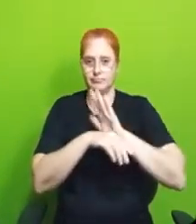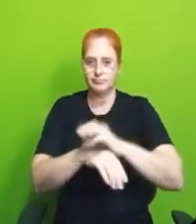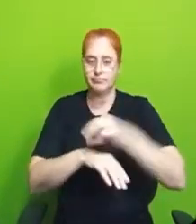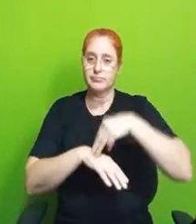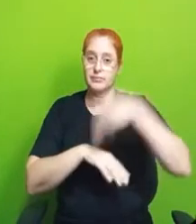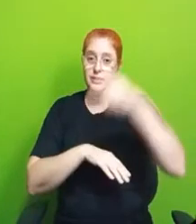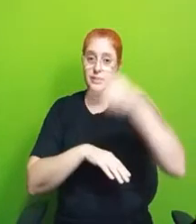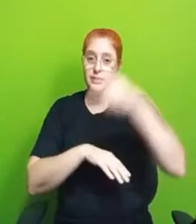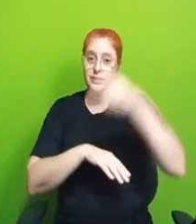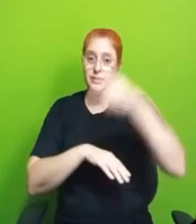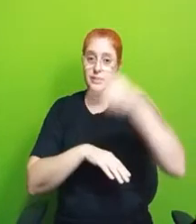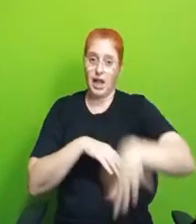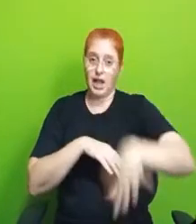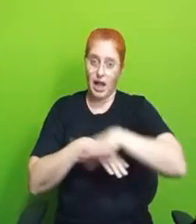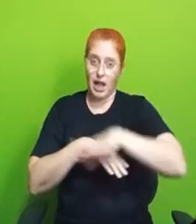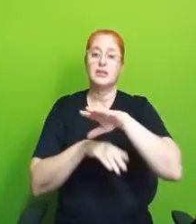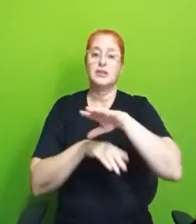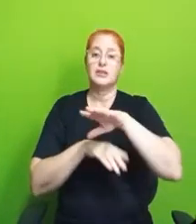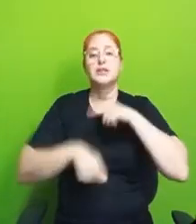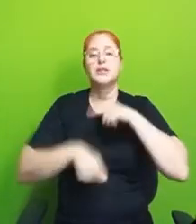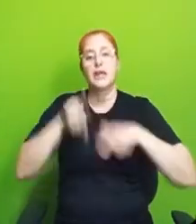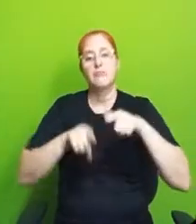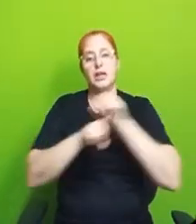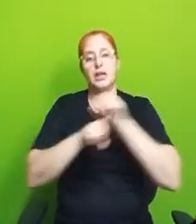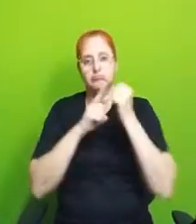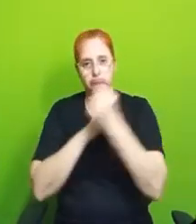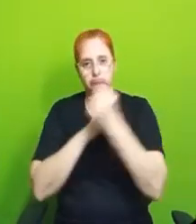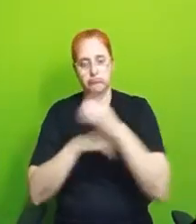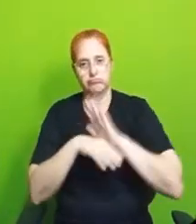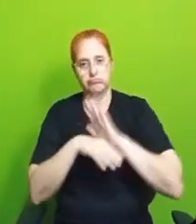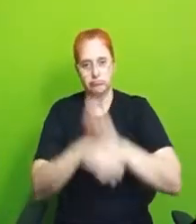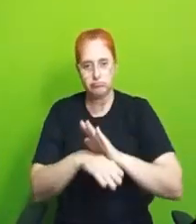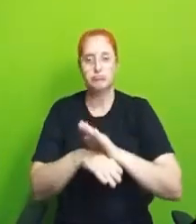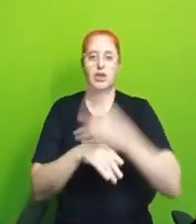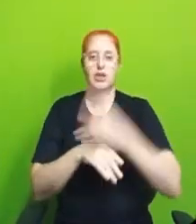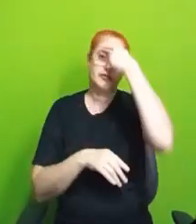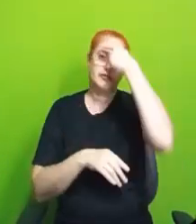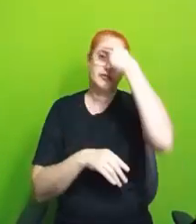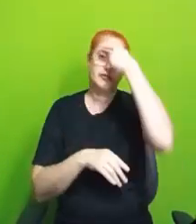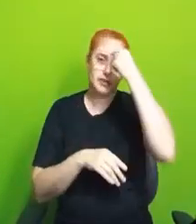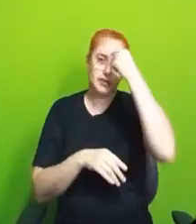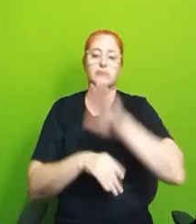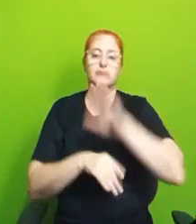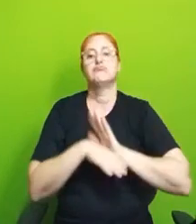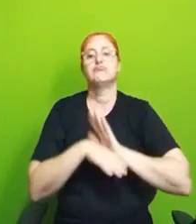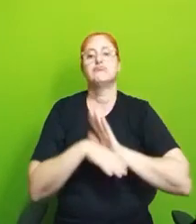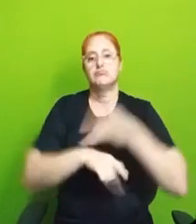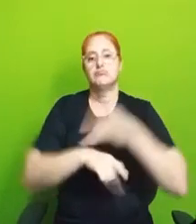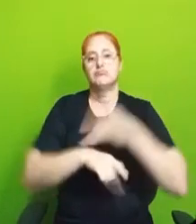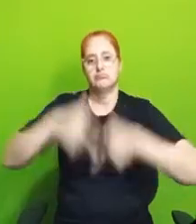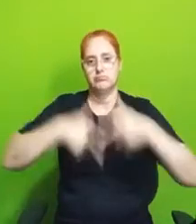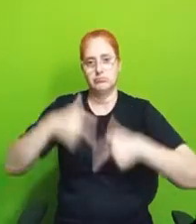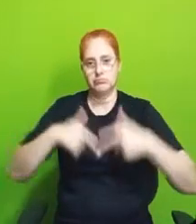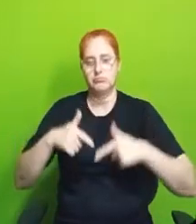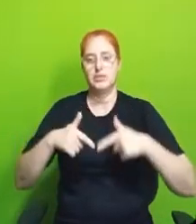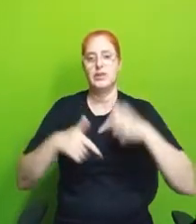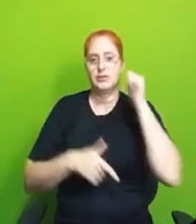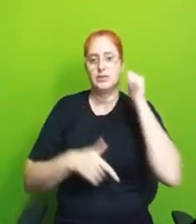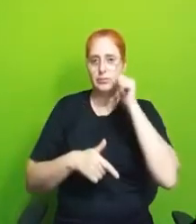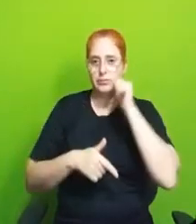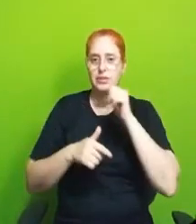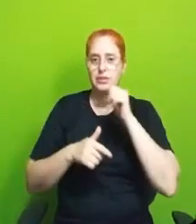área de Serviço Social. Desde a graduação, Verônica vem estudando o trabalho das mulheres a partir de uma perspectiva